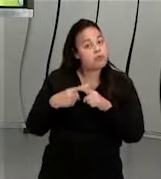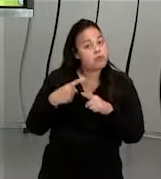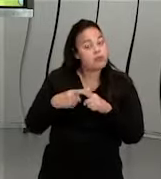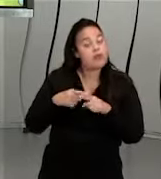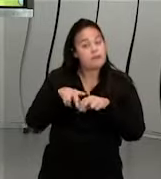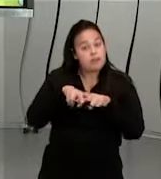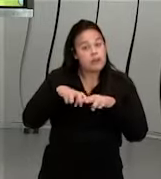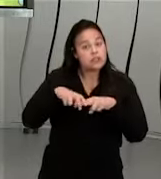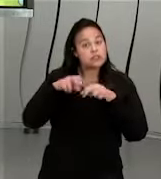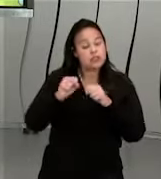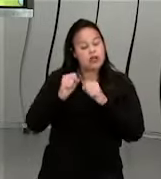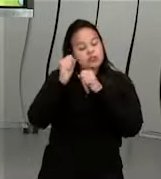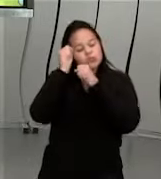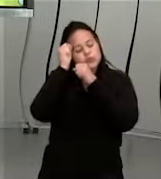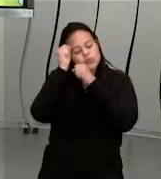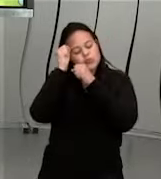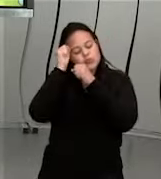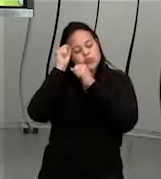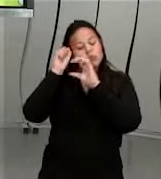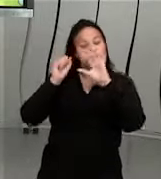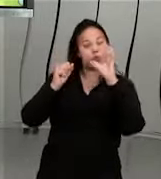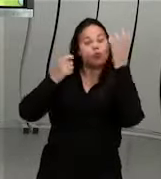inverno.